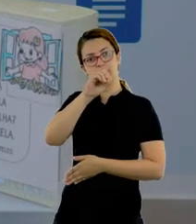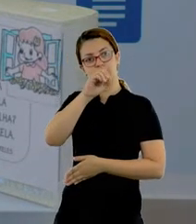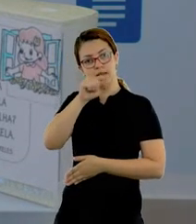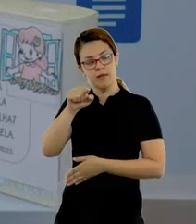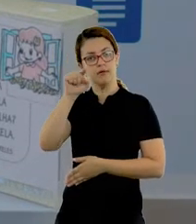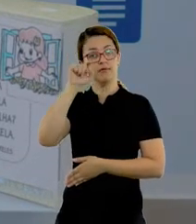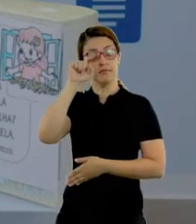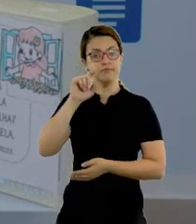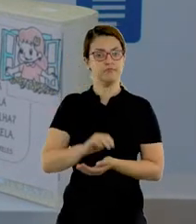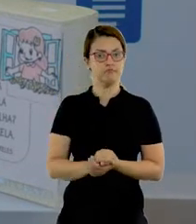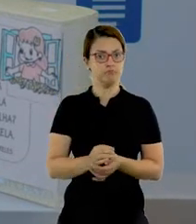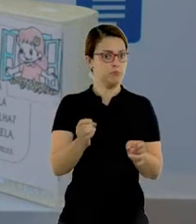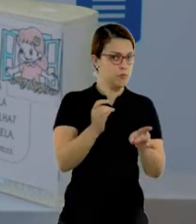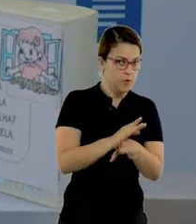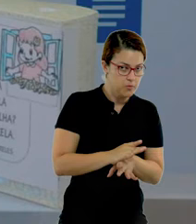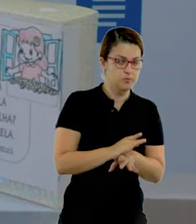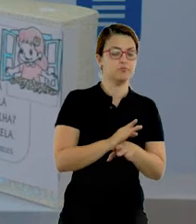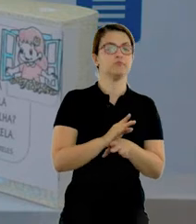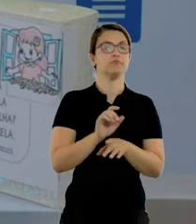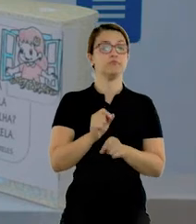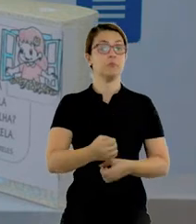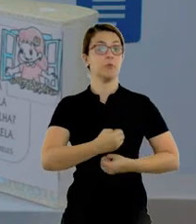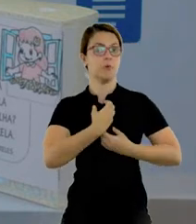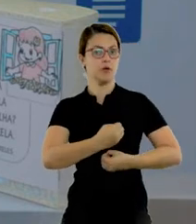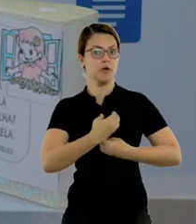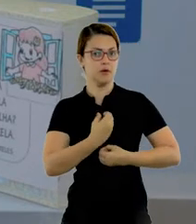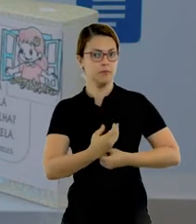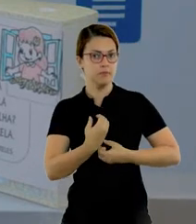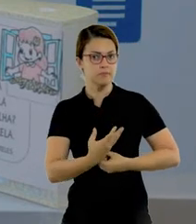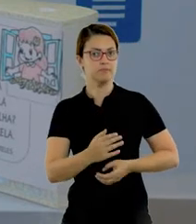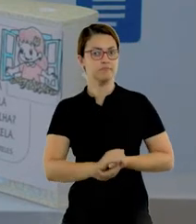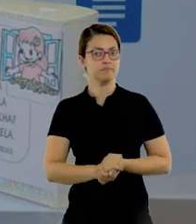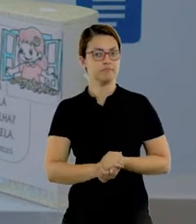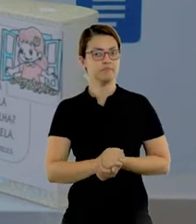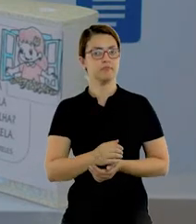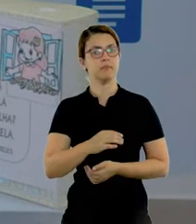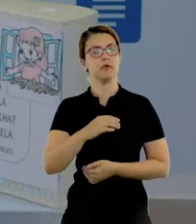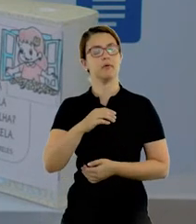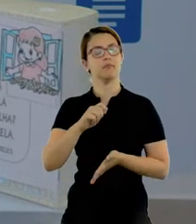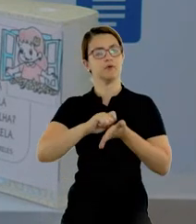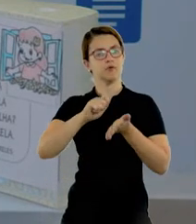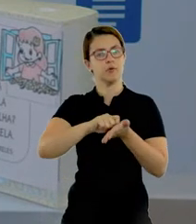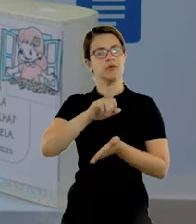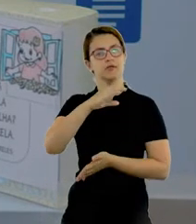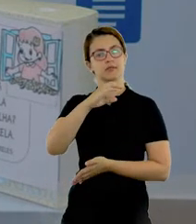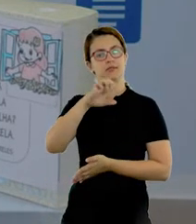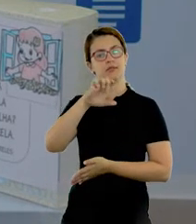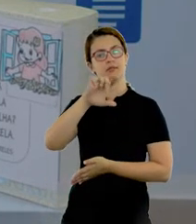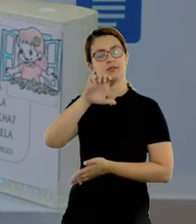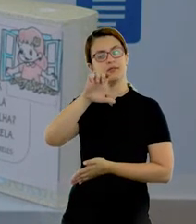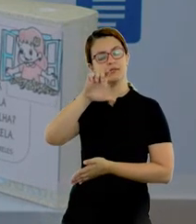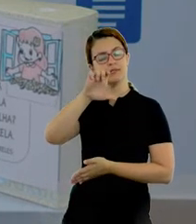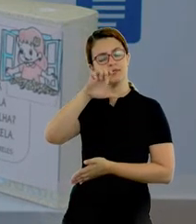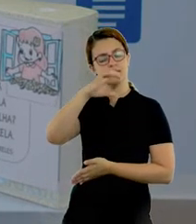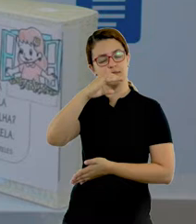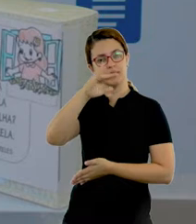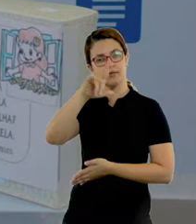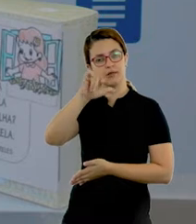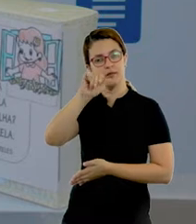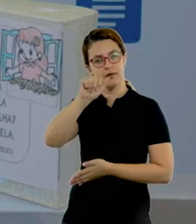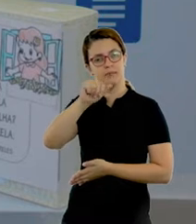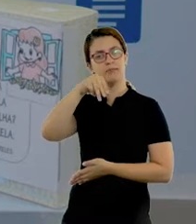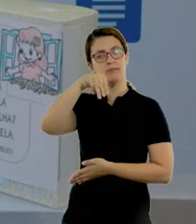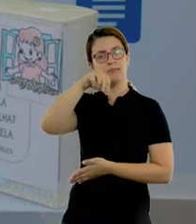vai para o poema, né? O poema de Cecília Meirelles. As crianças gostam muito de poema, viu, gente?